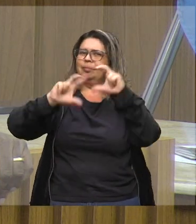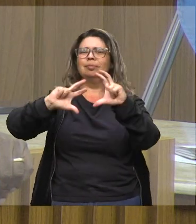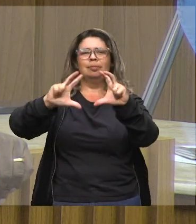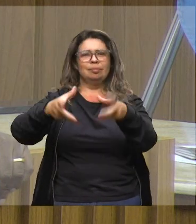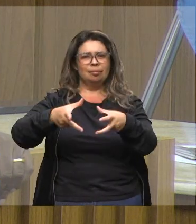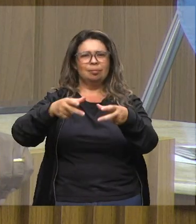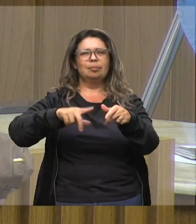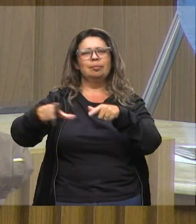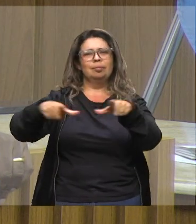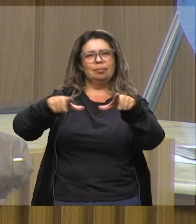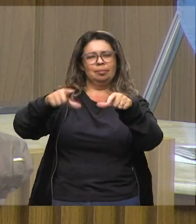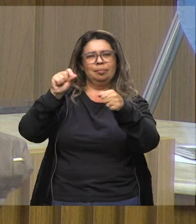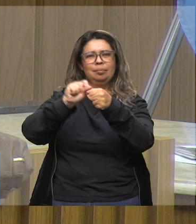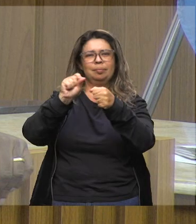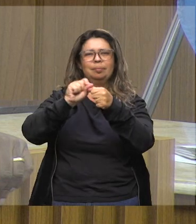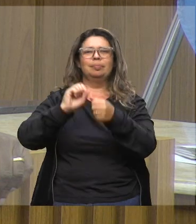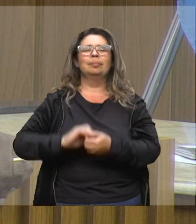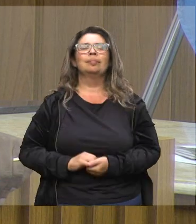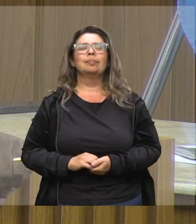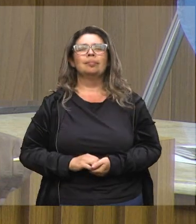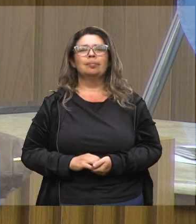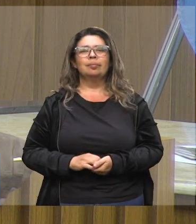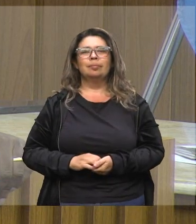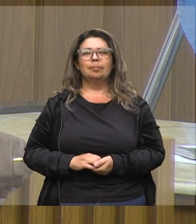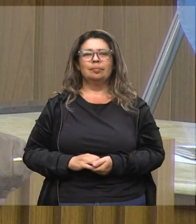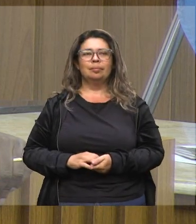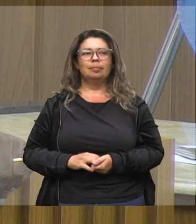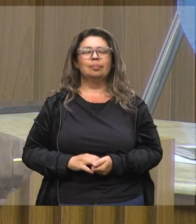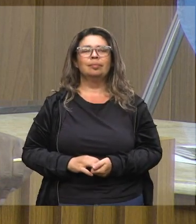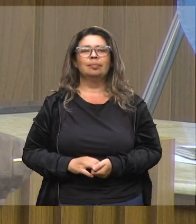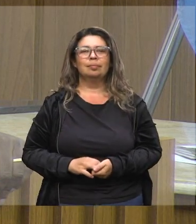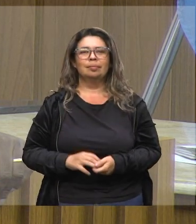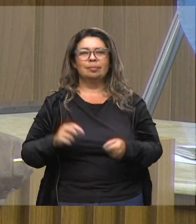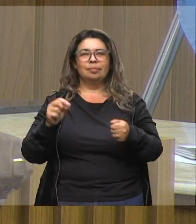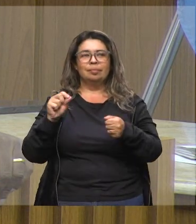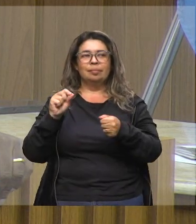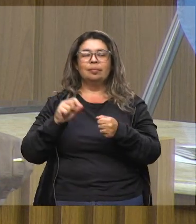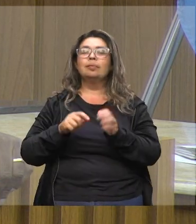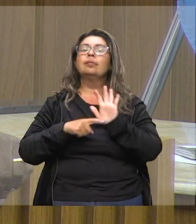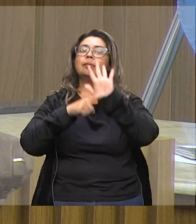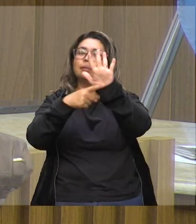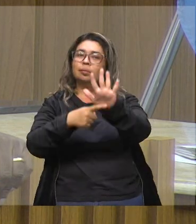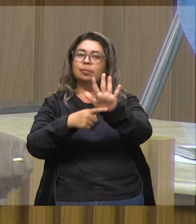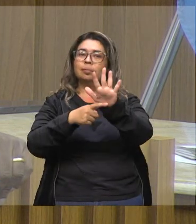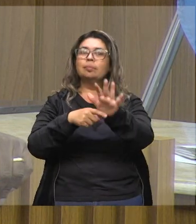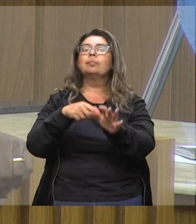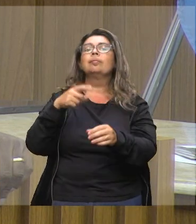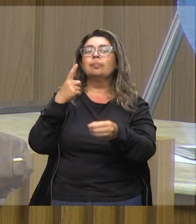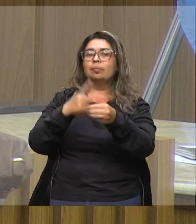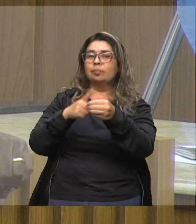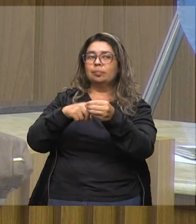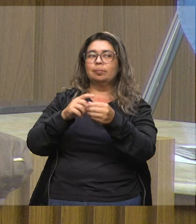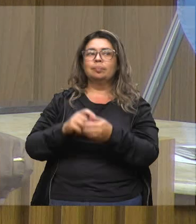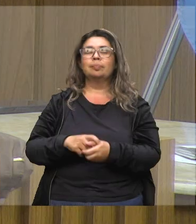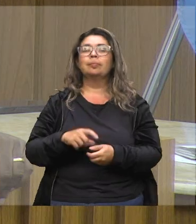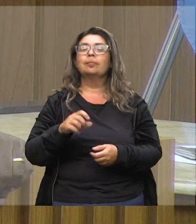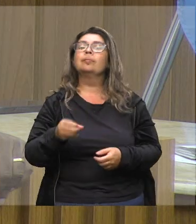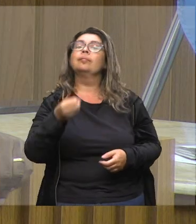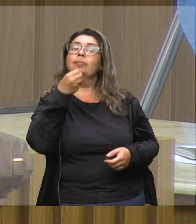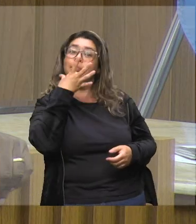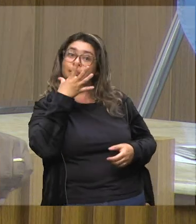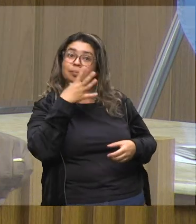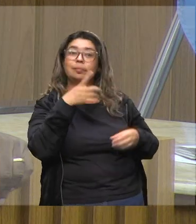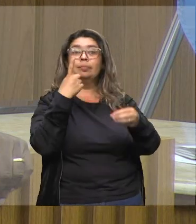pelo trabalho que estão sendo realizado aí, na divulgação do trabalho, que é benefício para a nossa cidade. Aquilo que é bom para a nossa